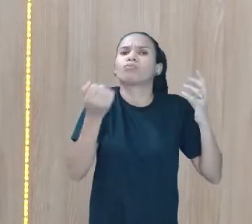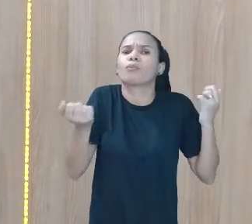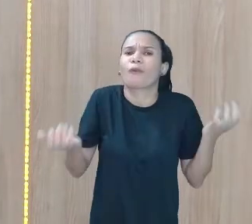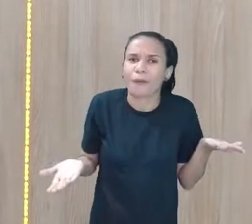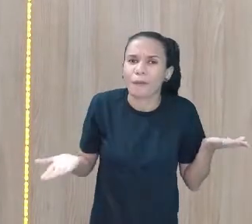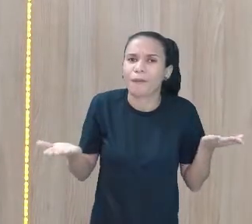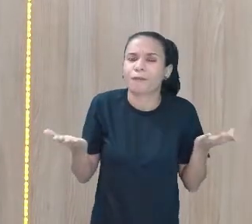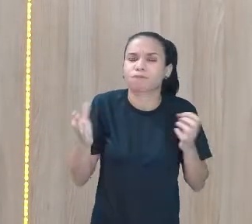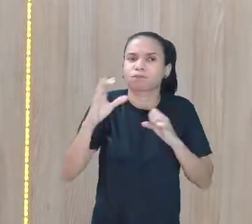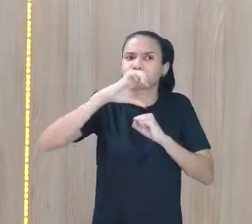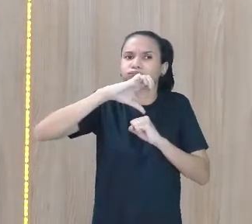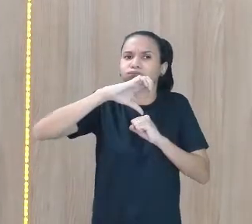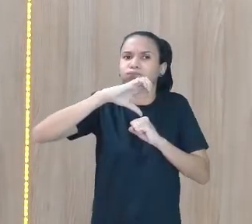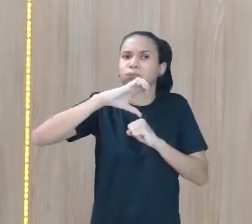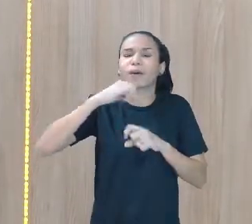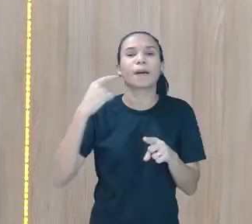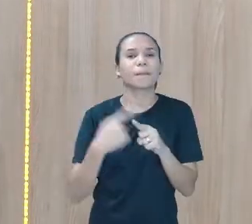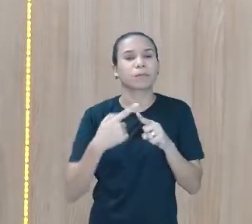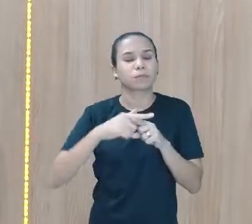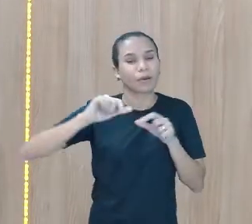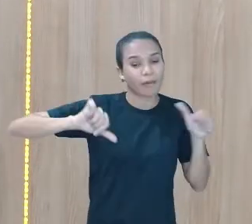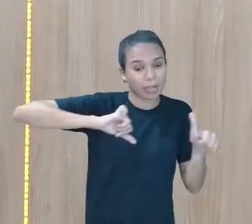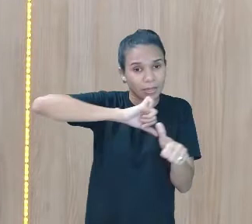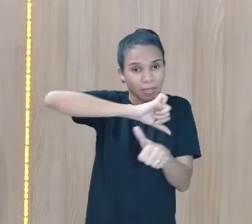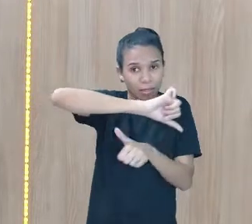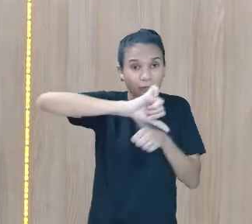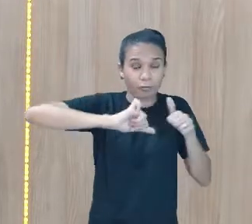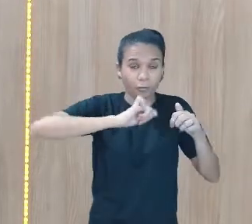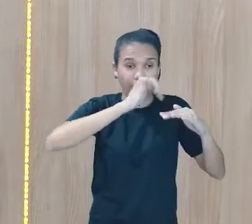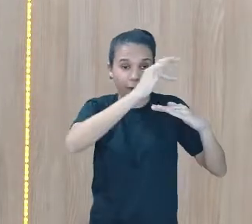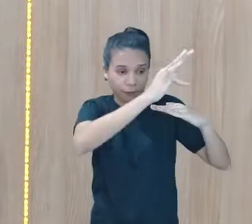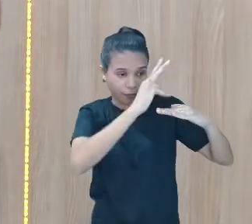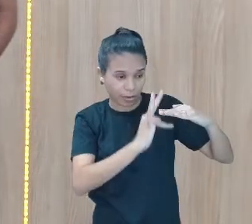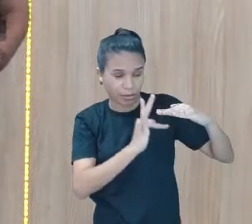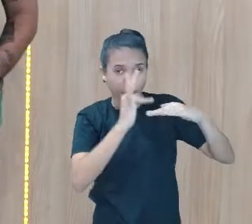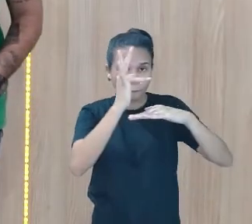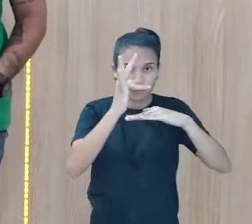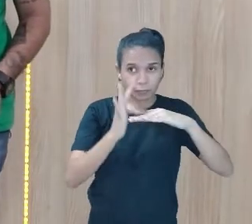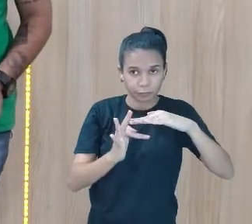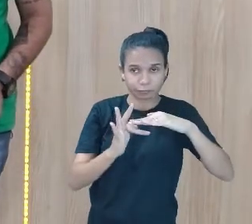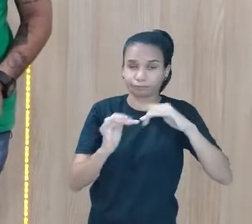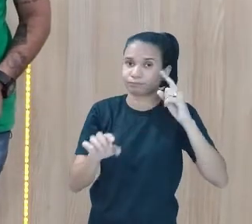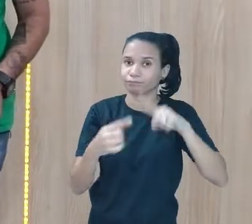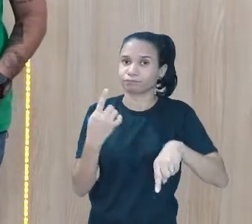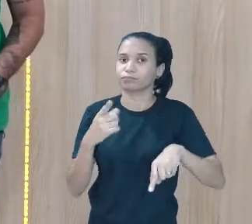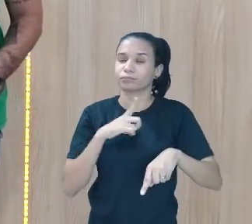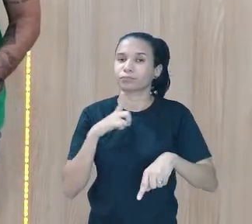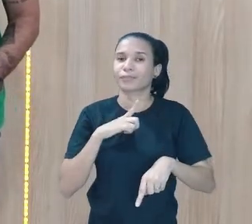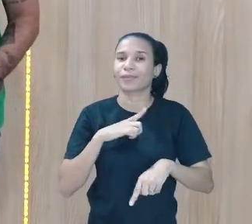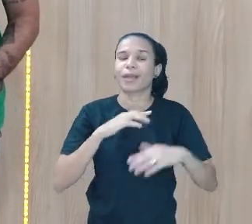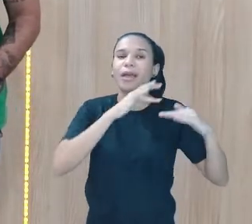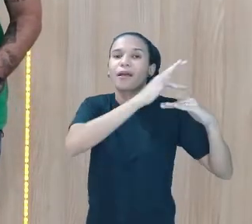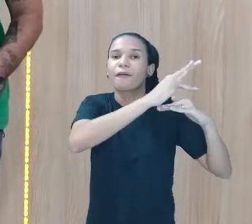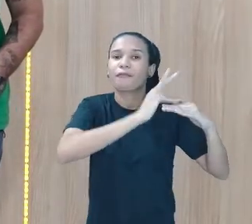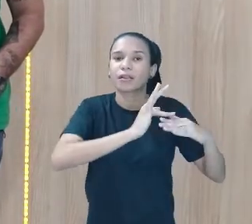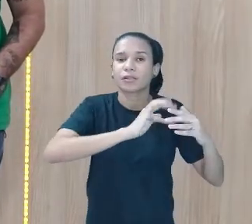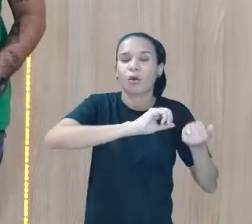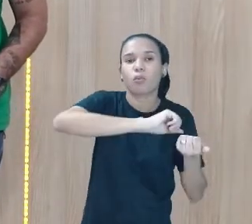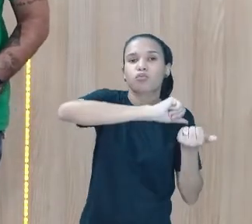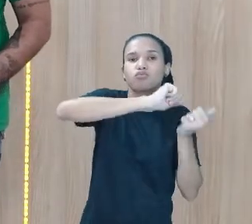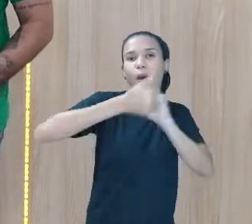é porque eu quero transformar primeiro cada uma dessas frações que não são decimais em